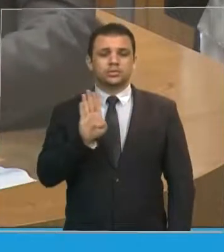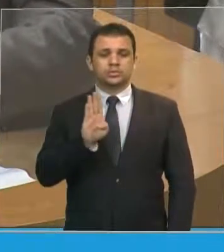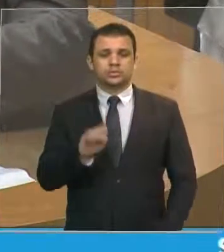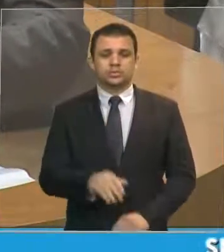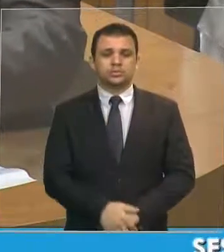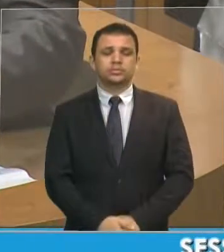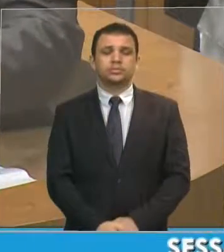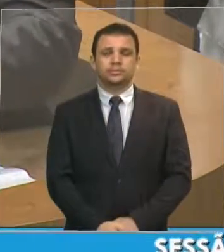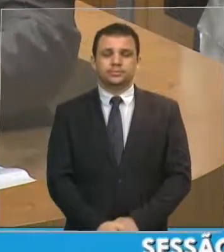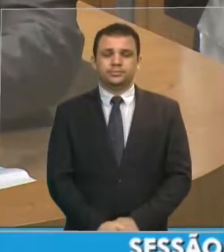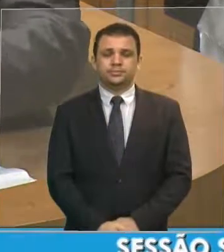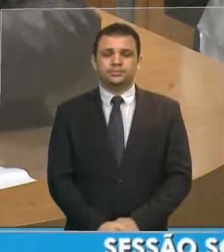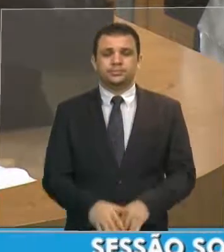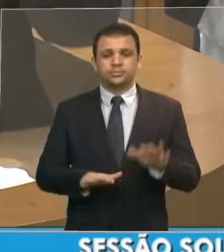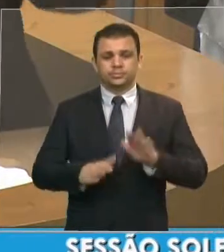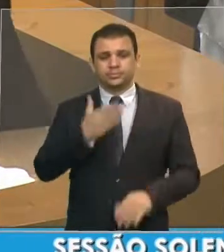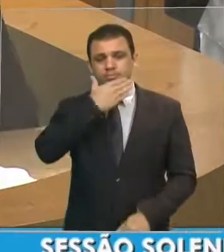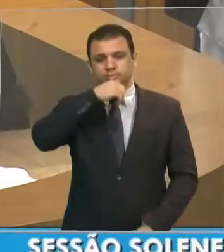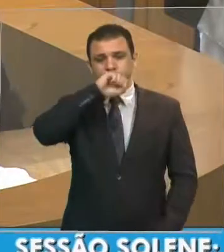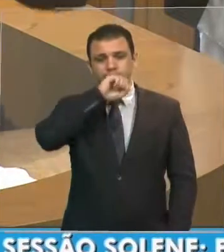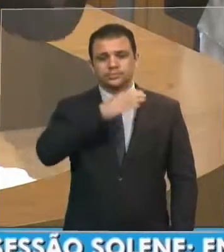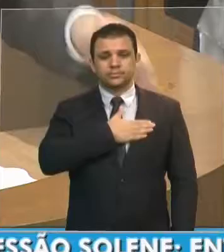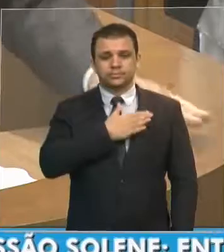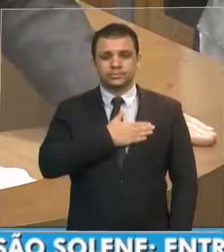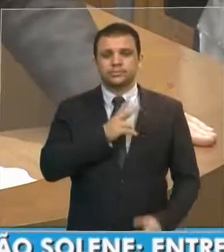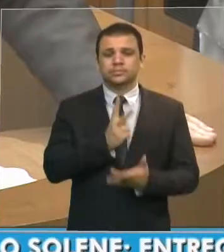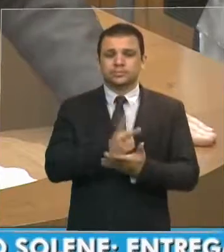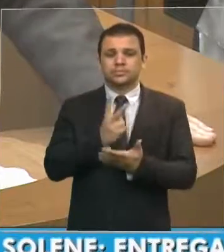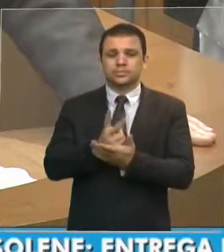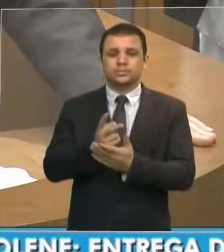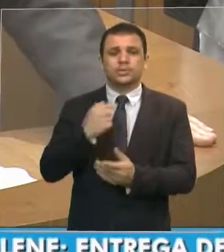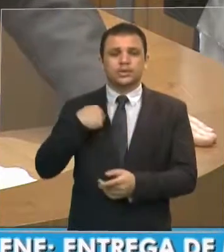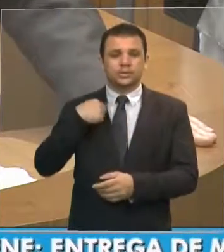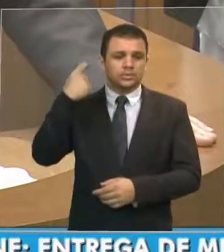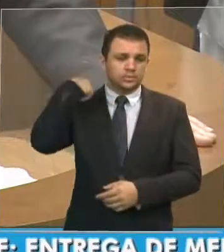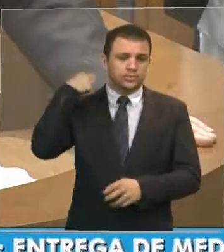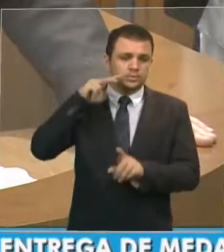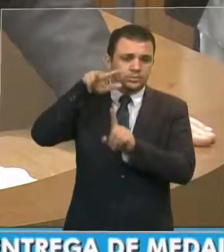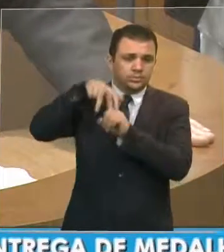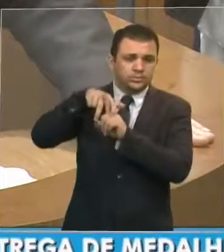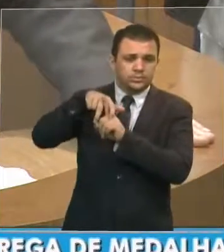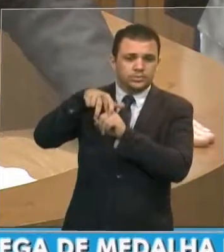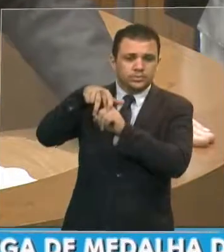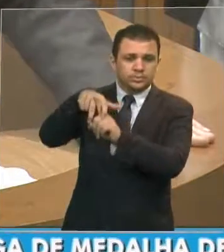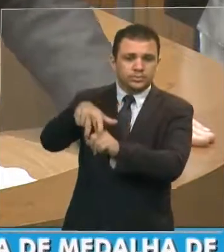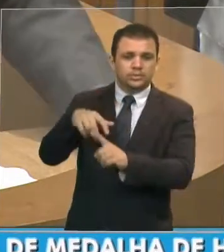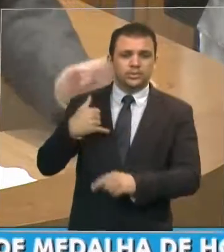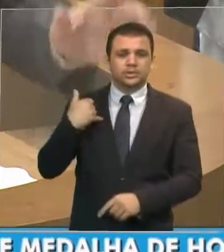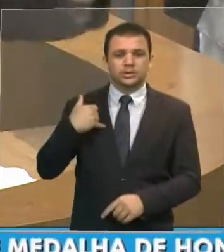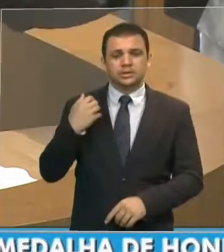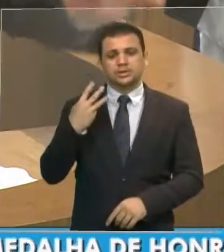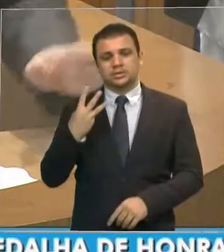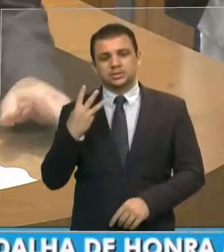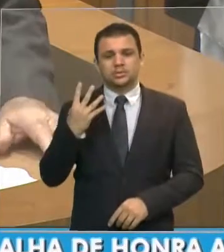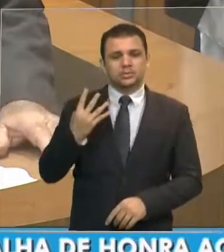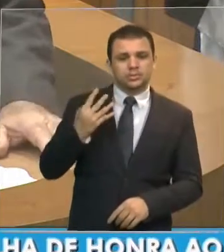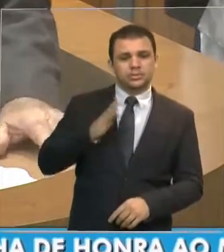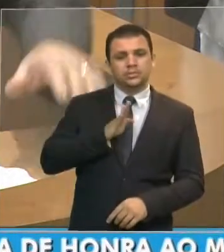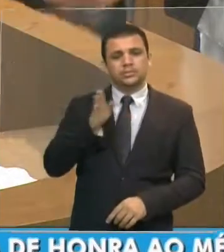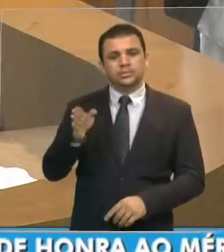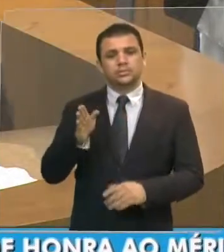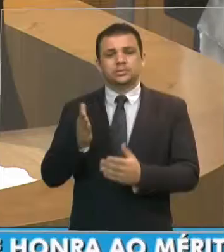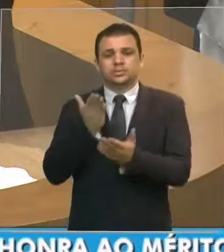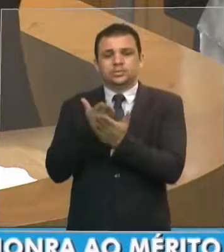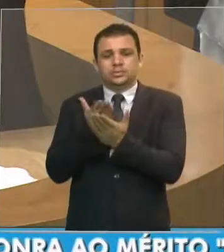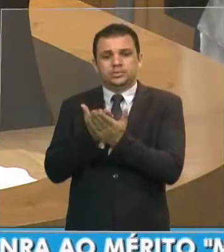Muitas vezes meu pai me levando no cangote, com 3, 4 aninhos de idade, para assistir uma escola